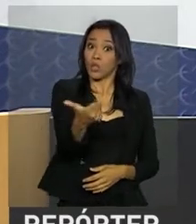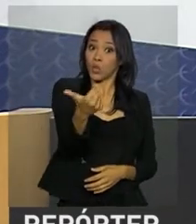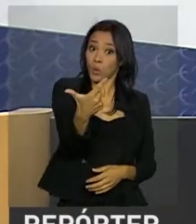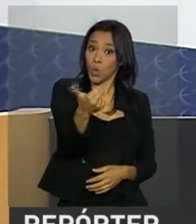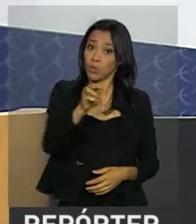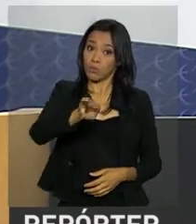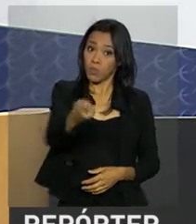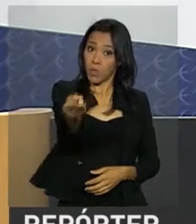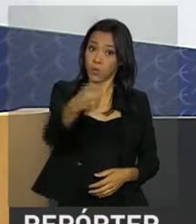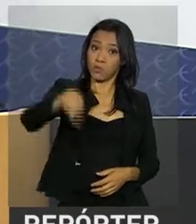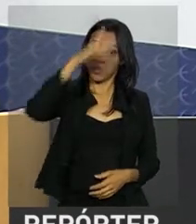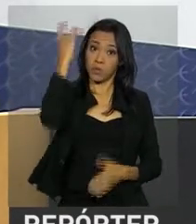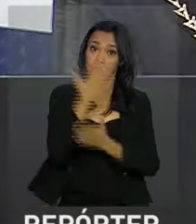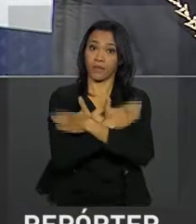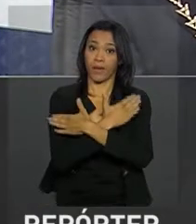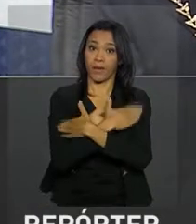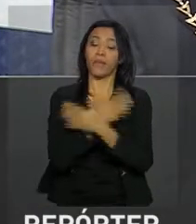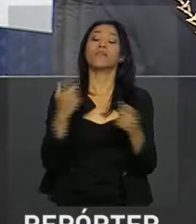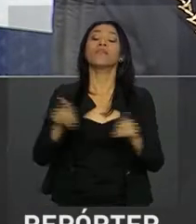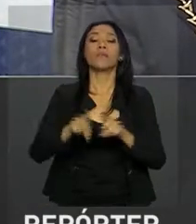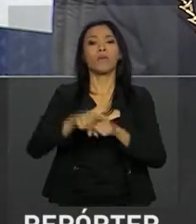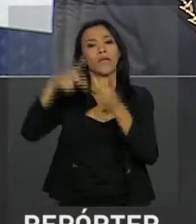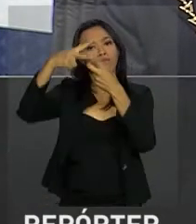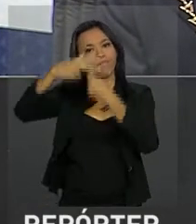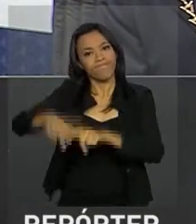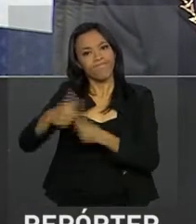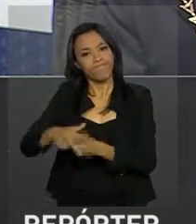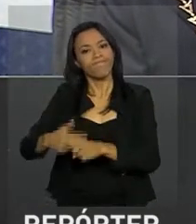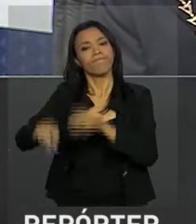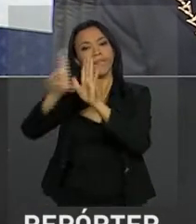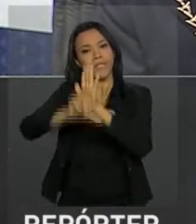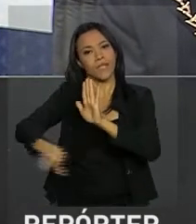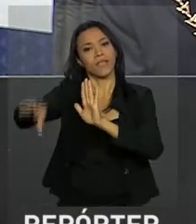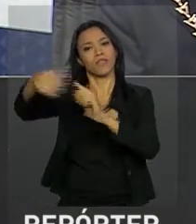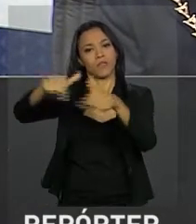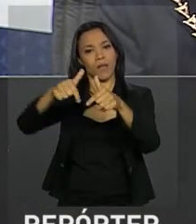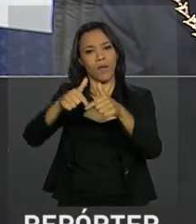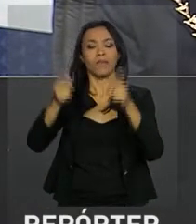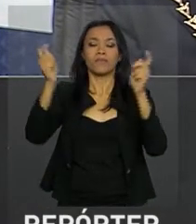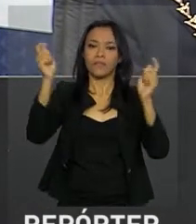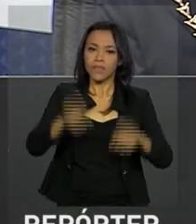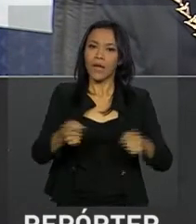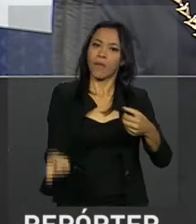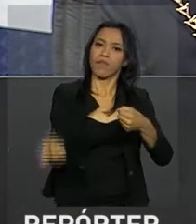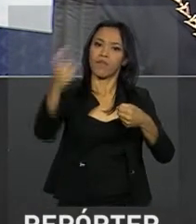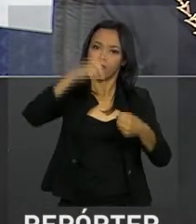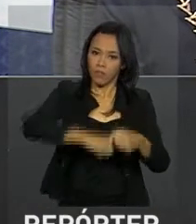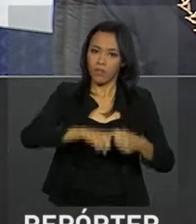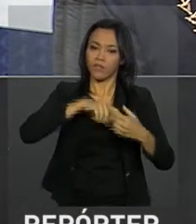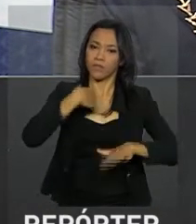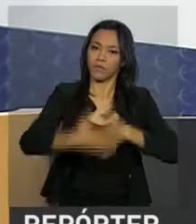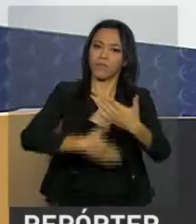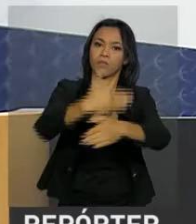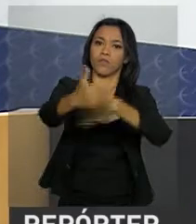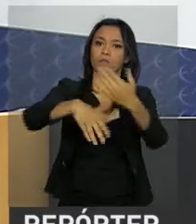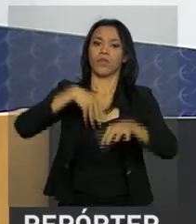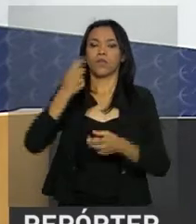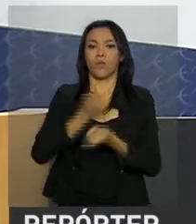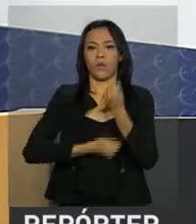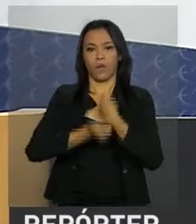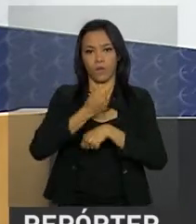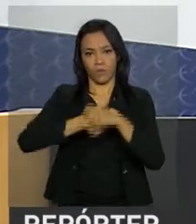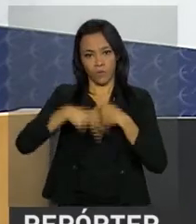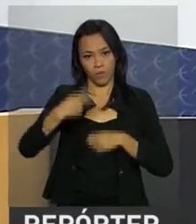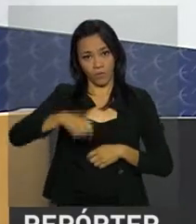pessoas, e que a atualização das leis trabalhistas pode garantir a retomada do crescimento econômico. Nós